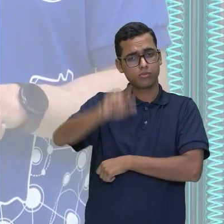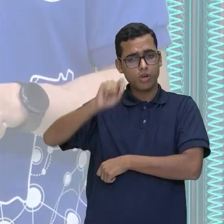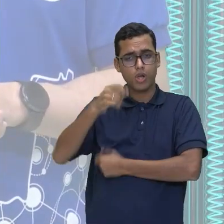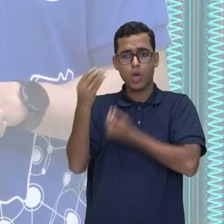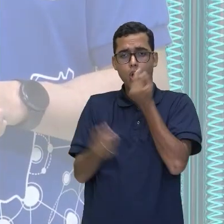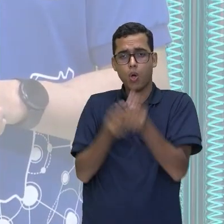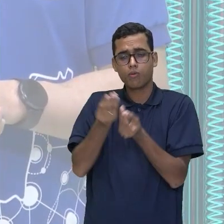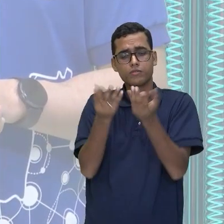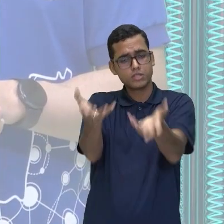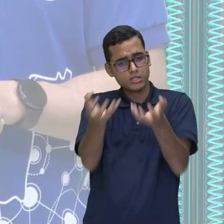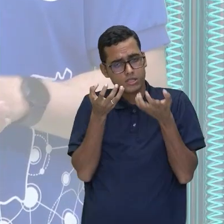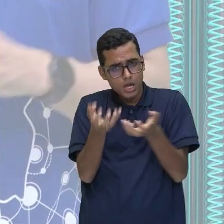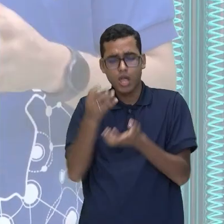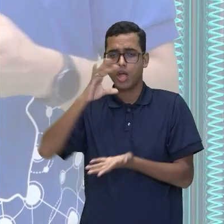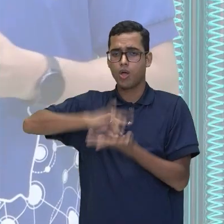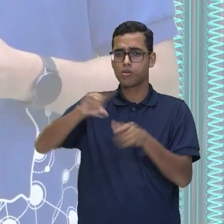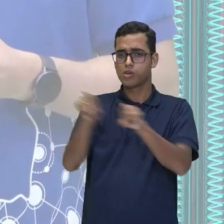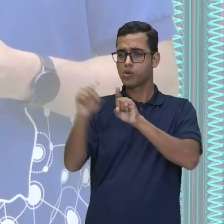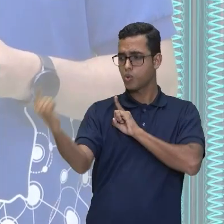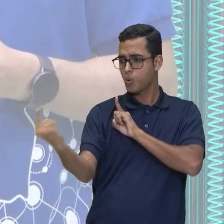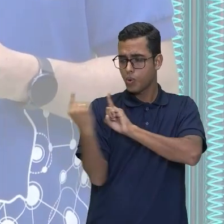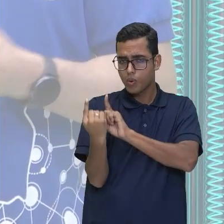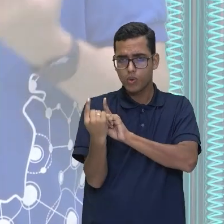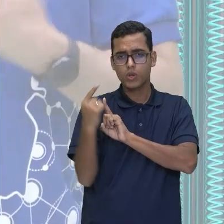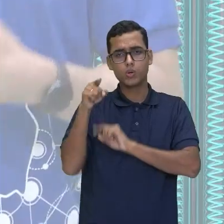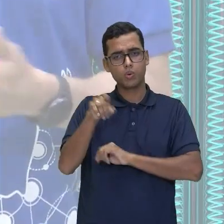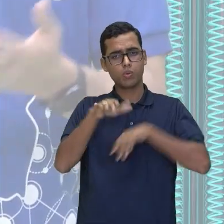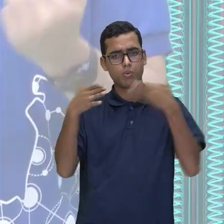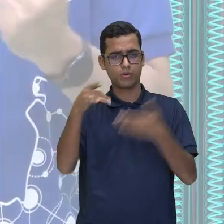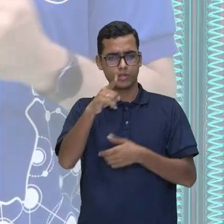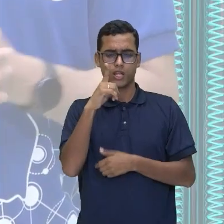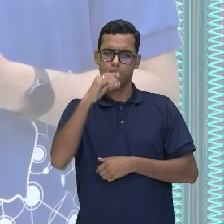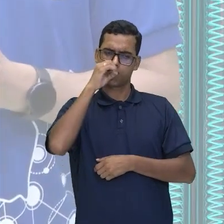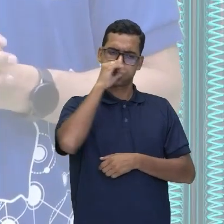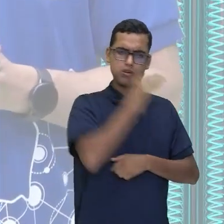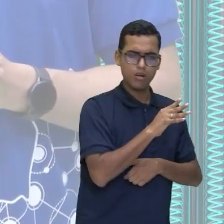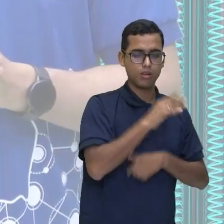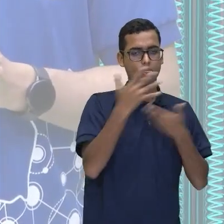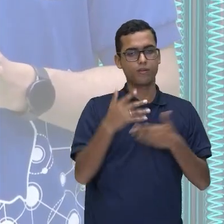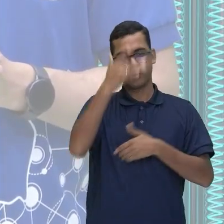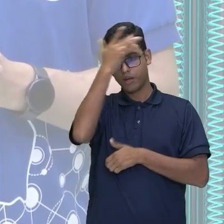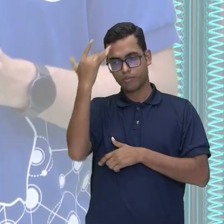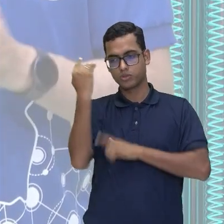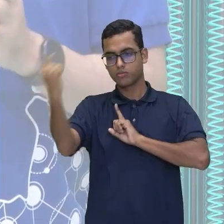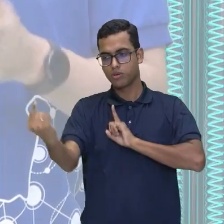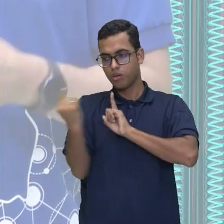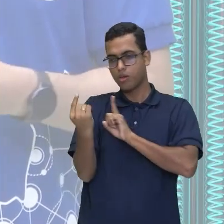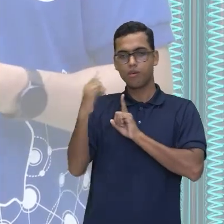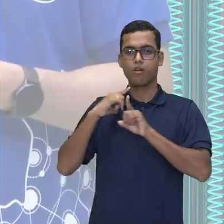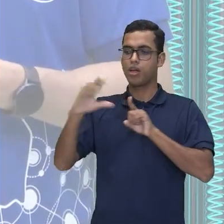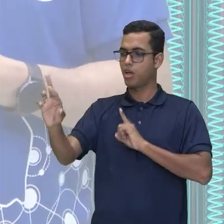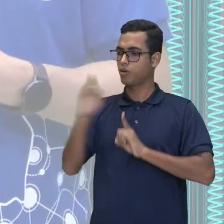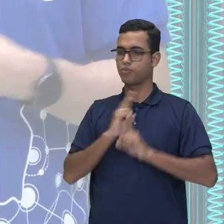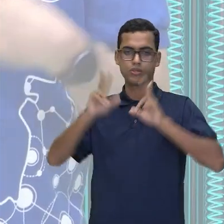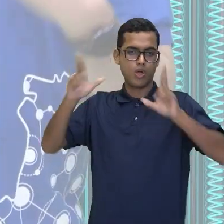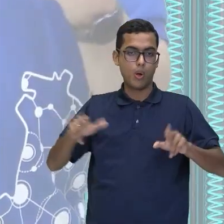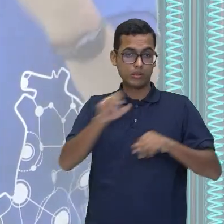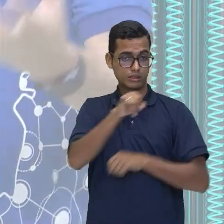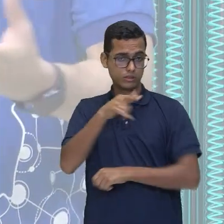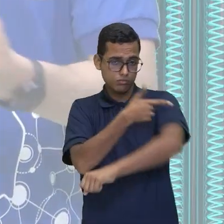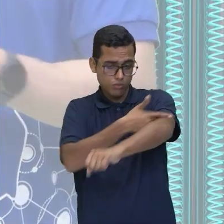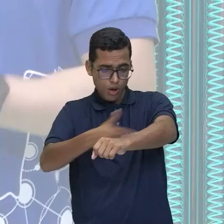seu interlocutor, tá certo? Quando você é mais rude, é provável que a pessoa também retribua da mesma forma. Agora, se você for